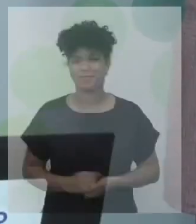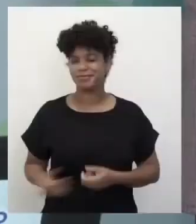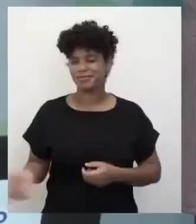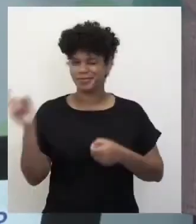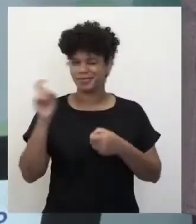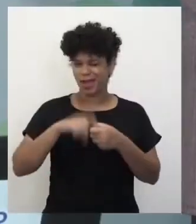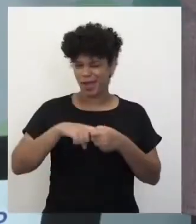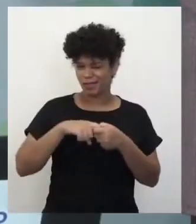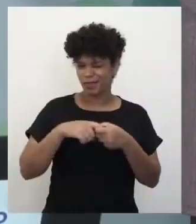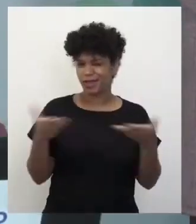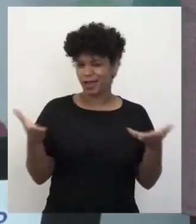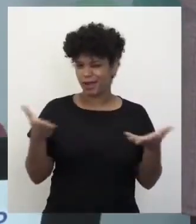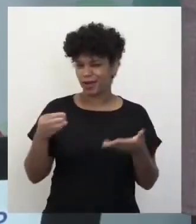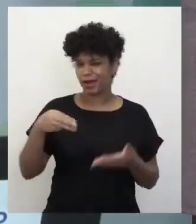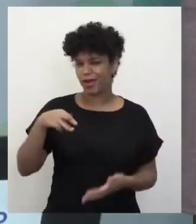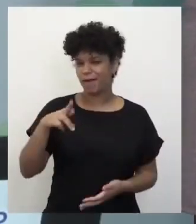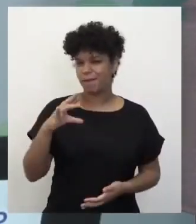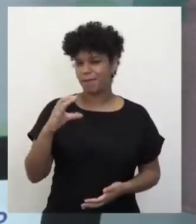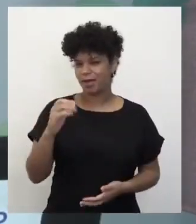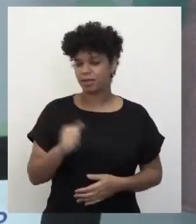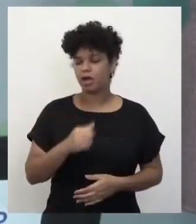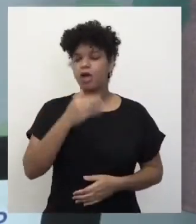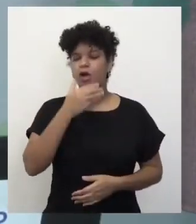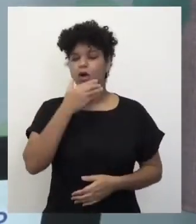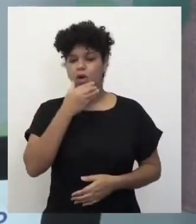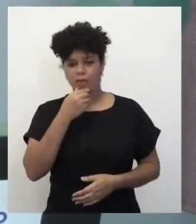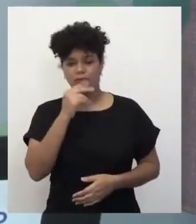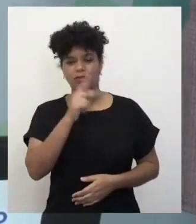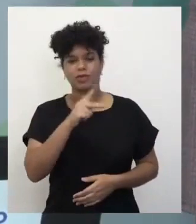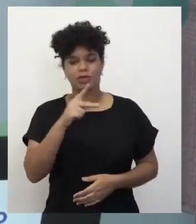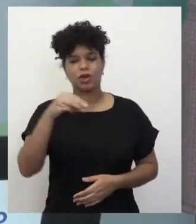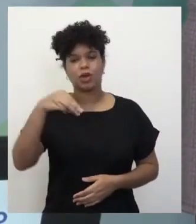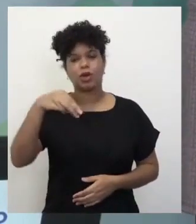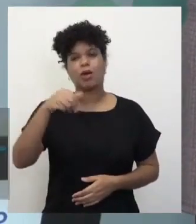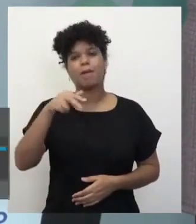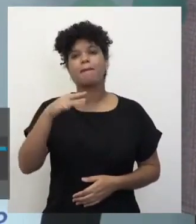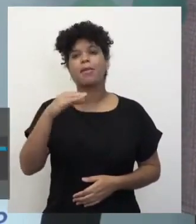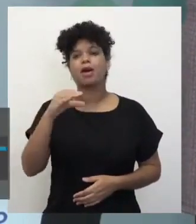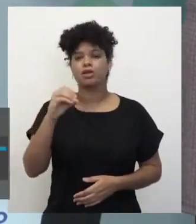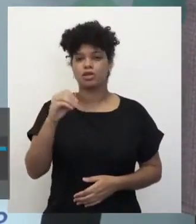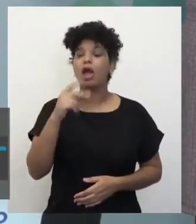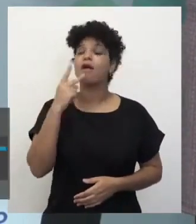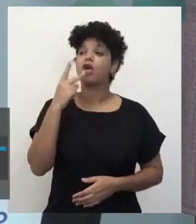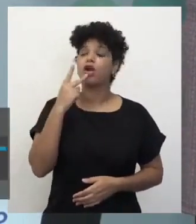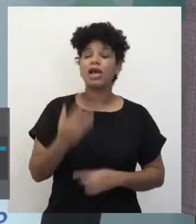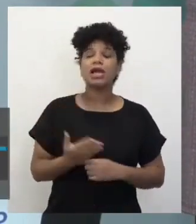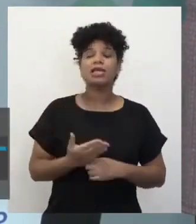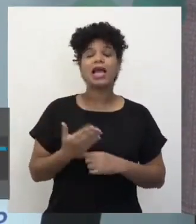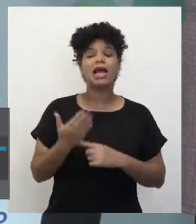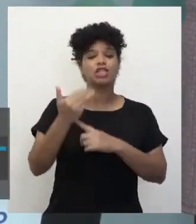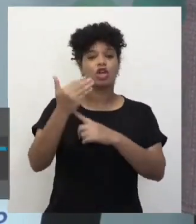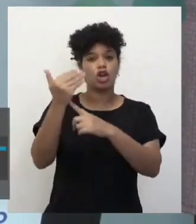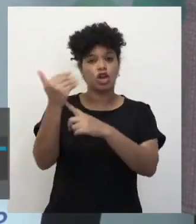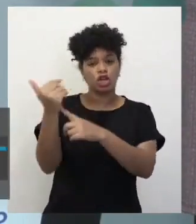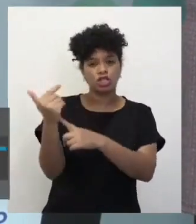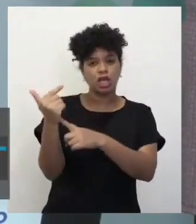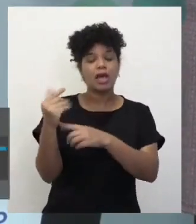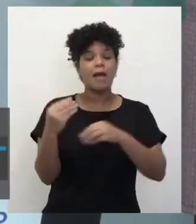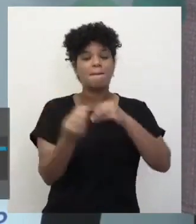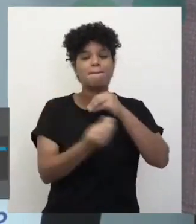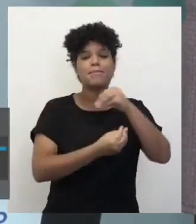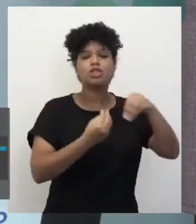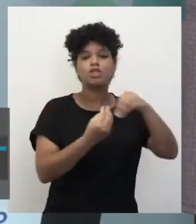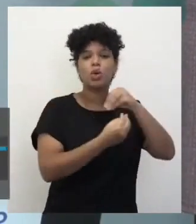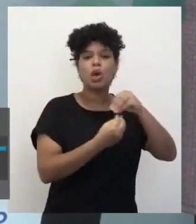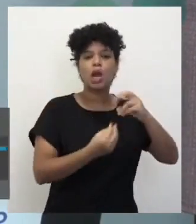Voltamos aqui, Márcia, e a gente tem aí o Promárcio falando assim, a arte e a tecnologia que você acaba por interagir com a obra. Temos também